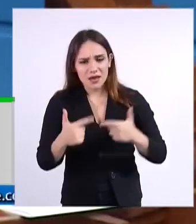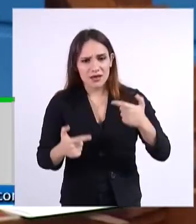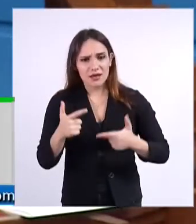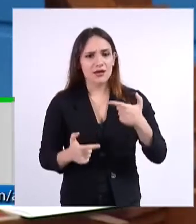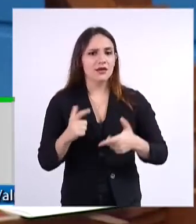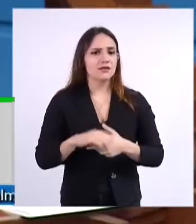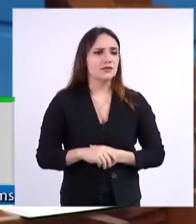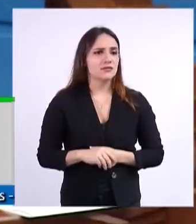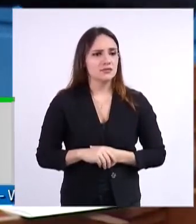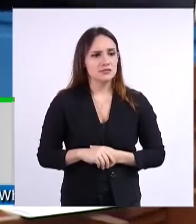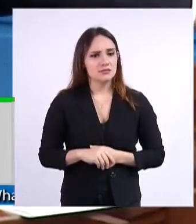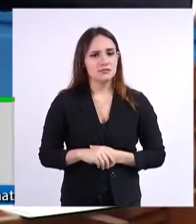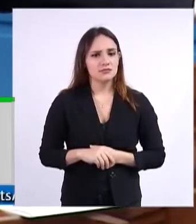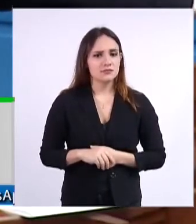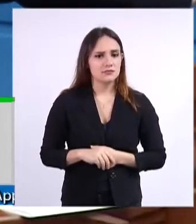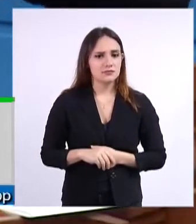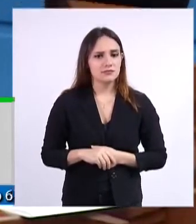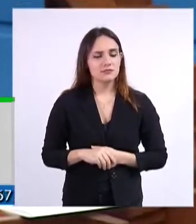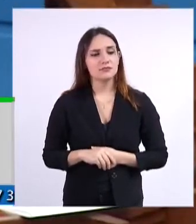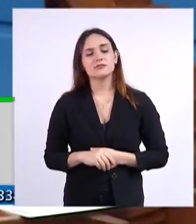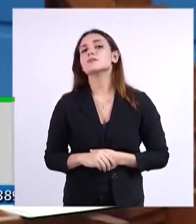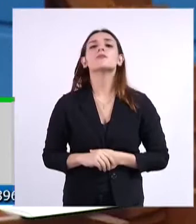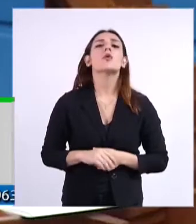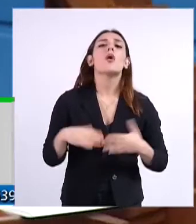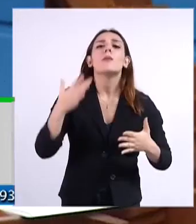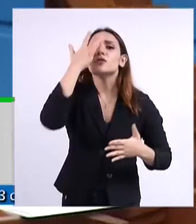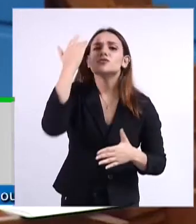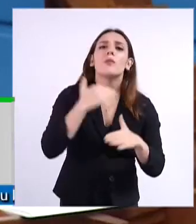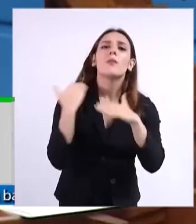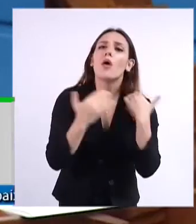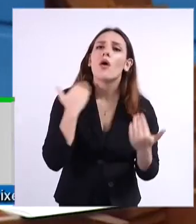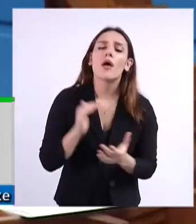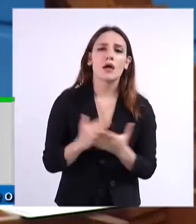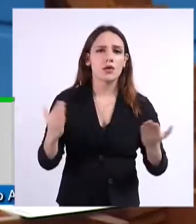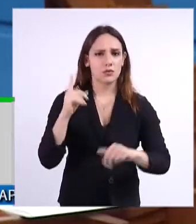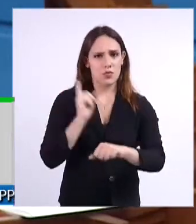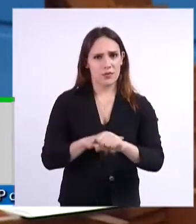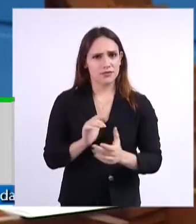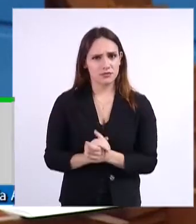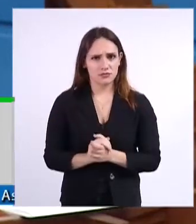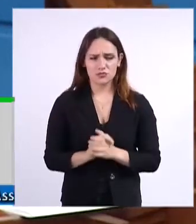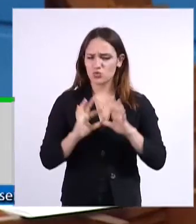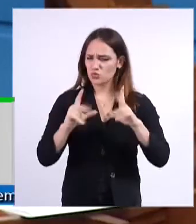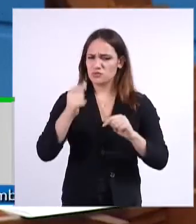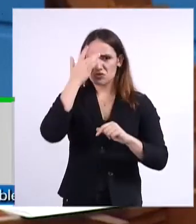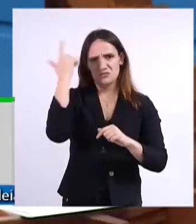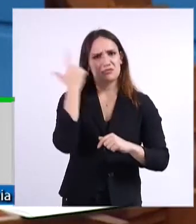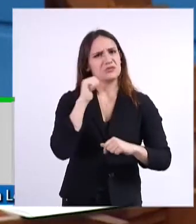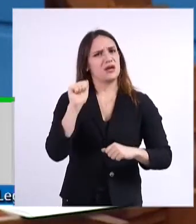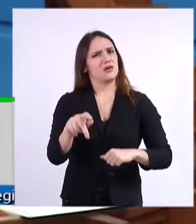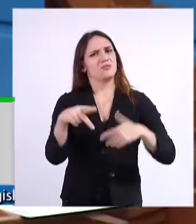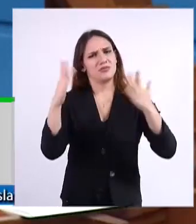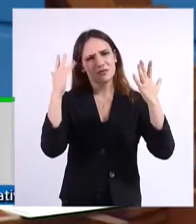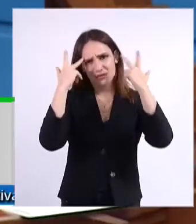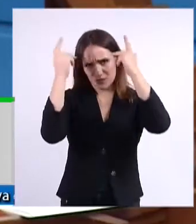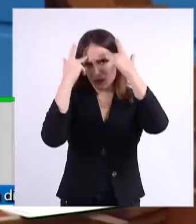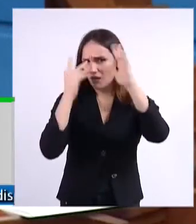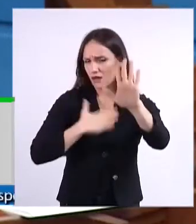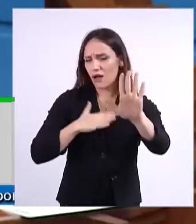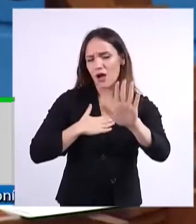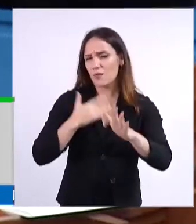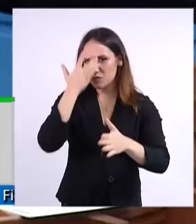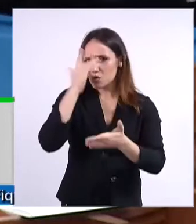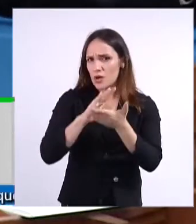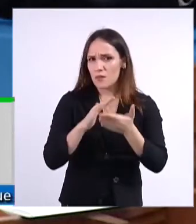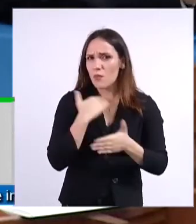guerra. Quem que está morrendo? Quem que está guerreando nesse momento? Todo mundo vai se aposentar tranquilamente, não se preocupa não, ninguém vai